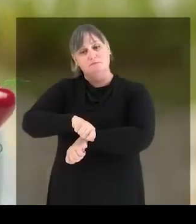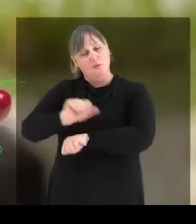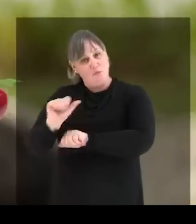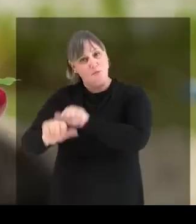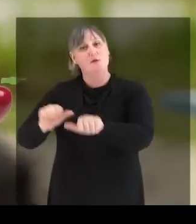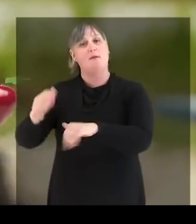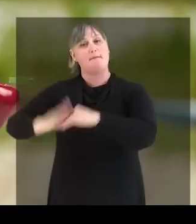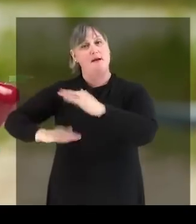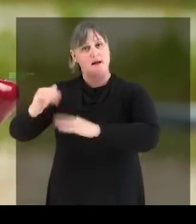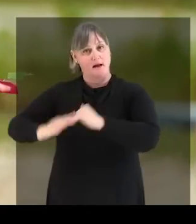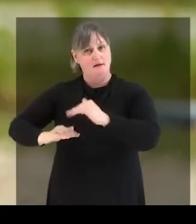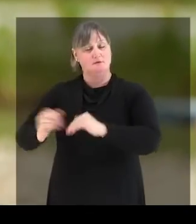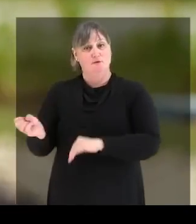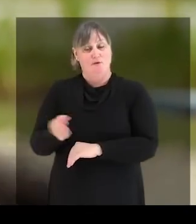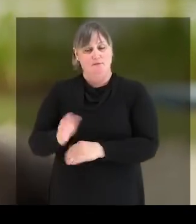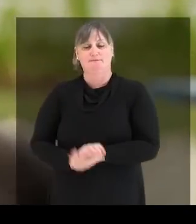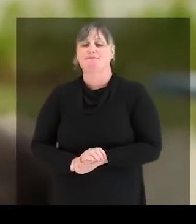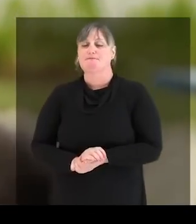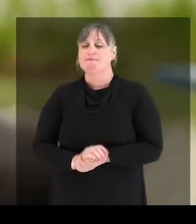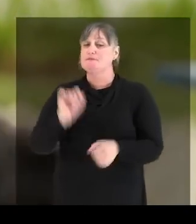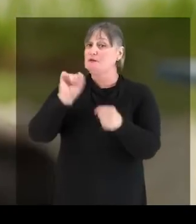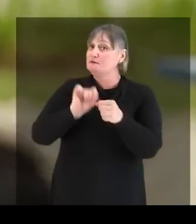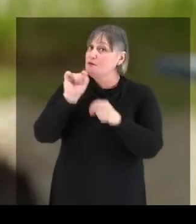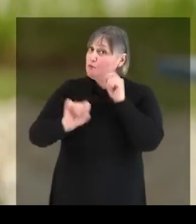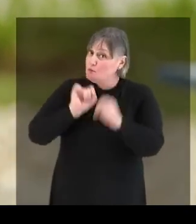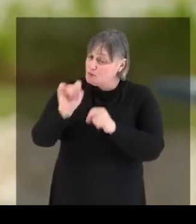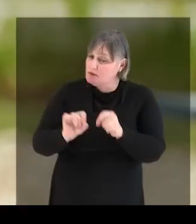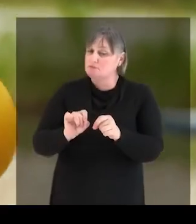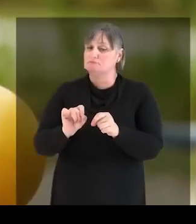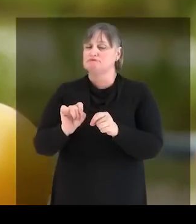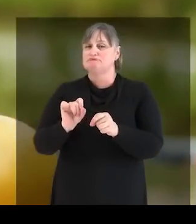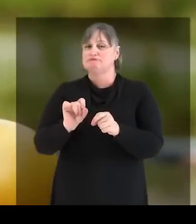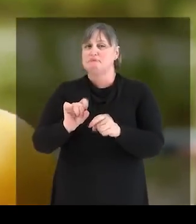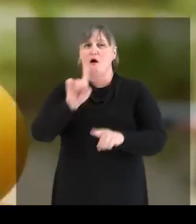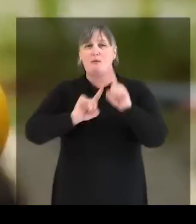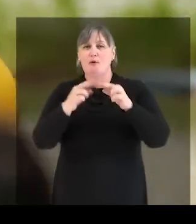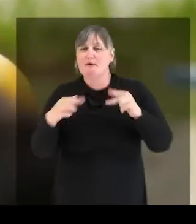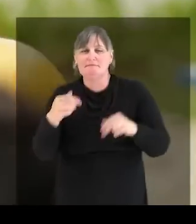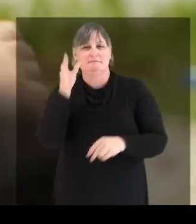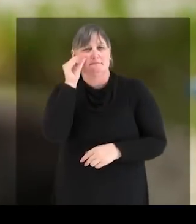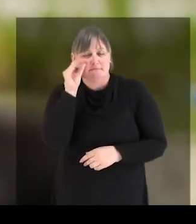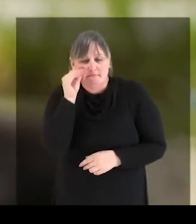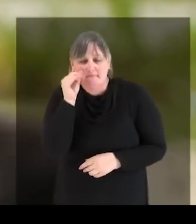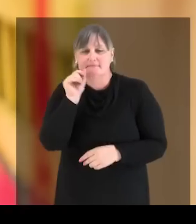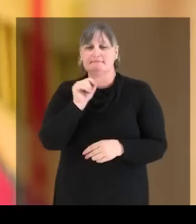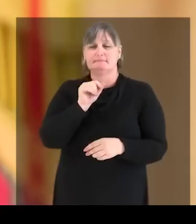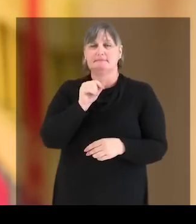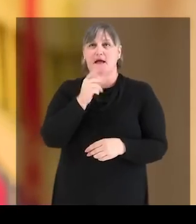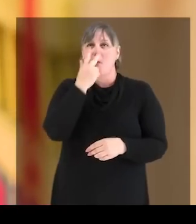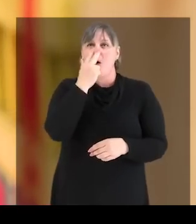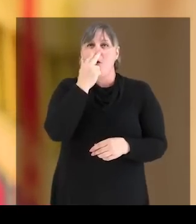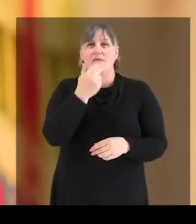renovando a sua prática. E o que, que a gente fez, então? A gente fez algo bem interessante, que foi buscar um pouco a